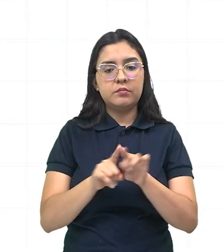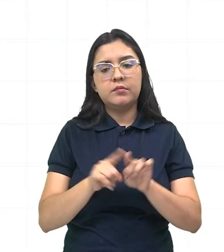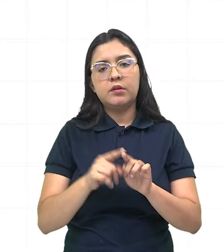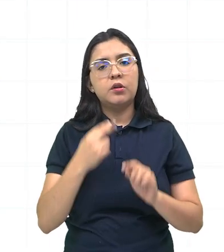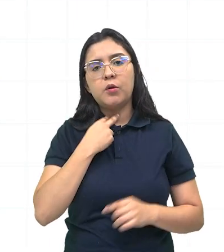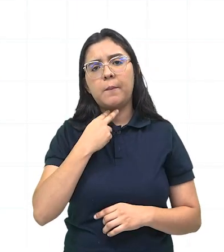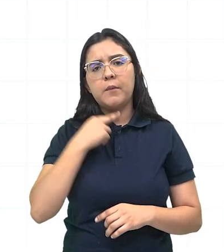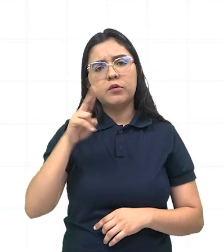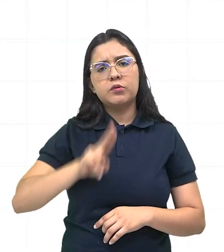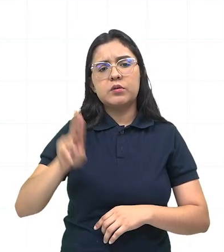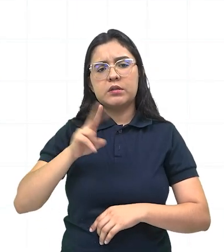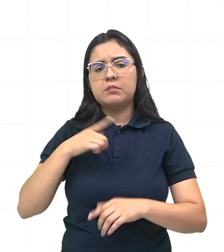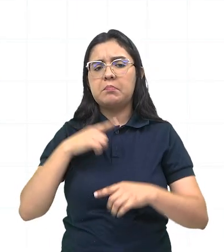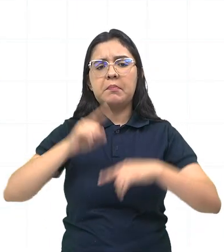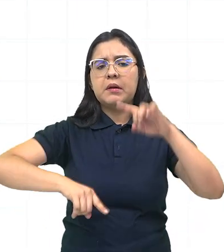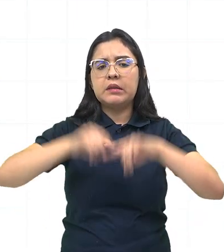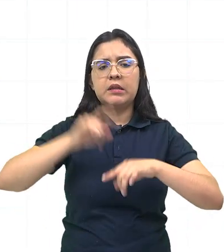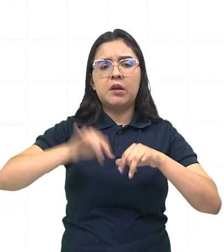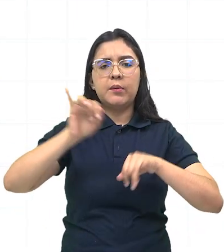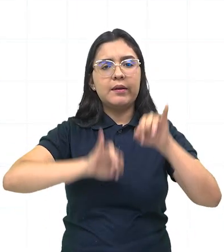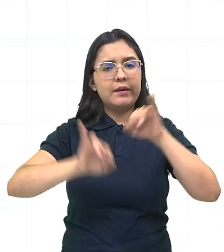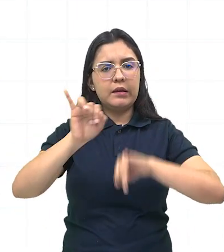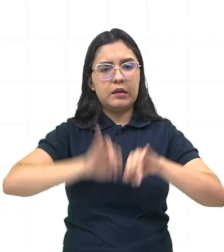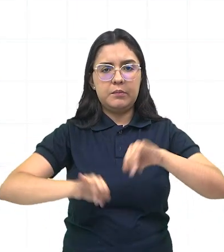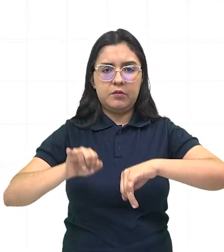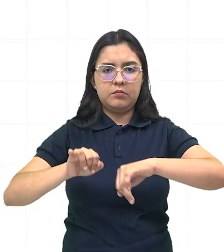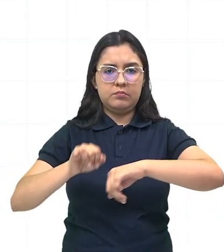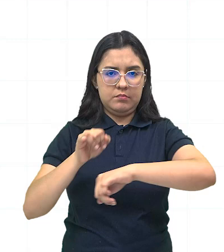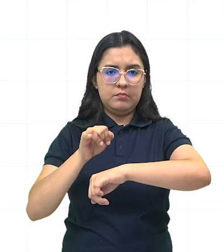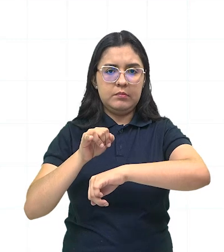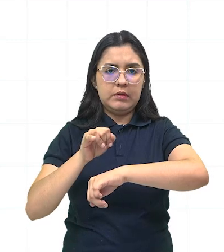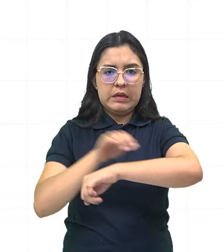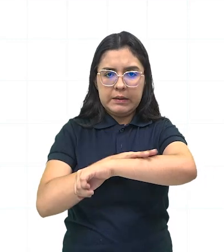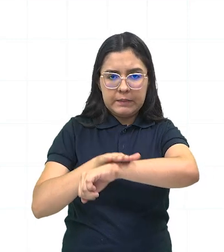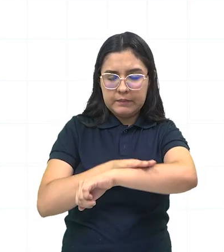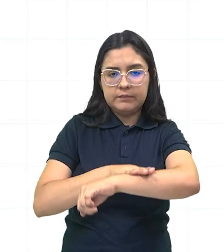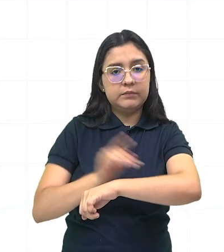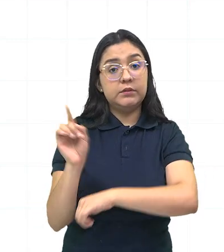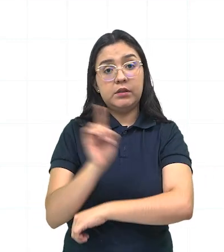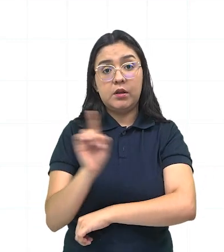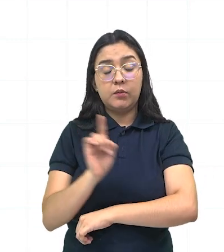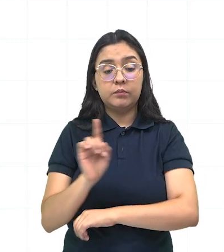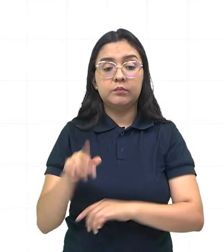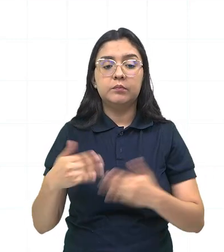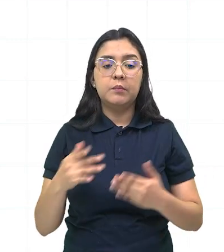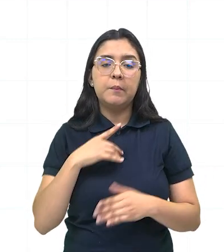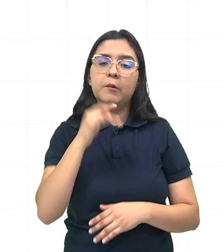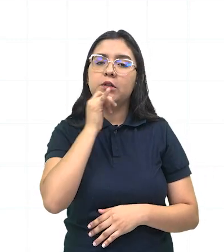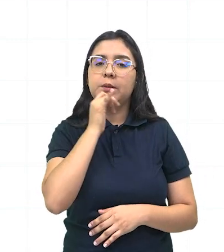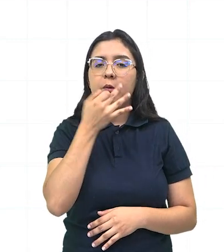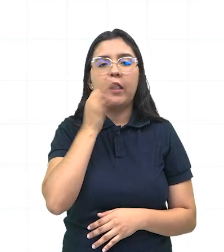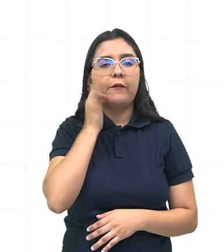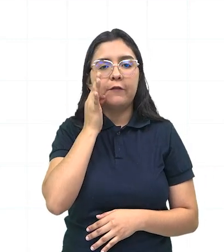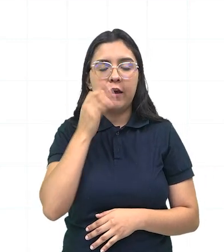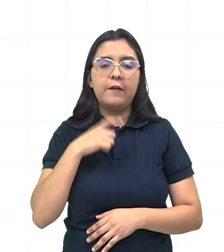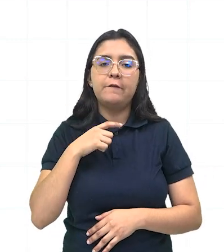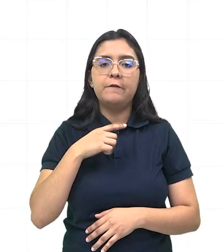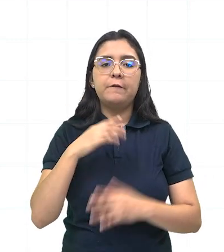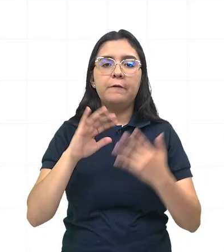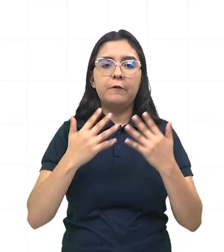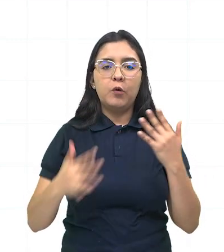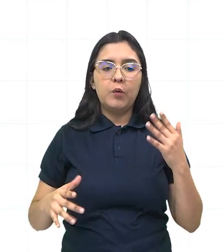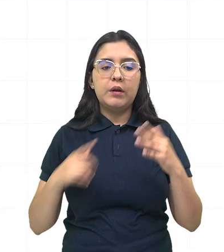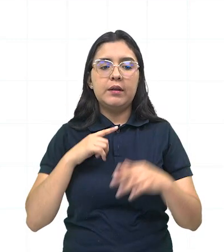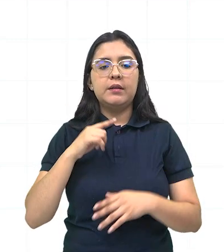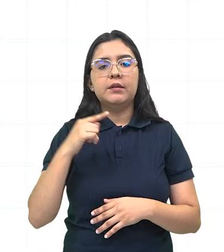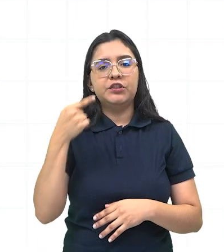é recomendável colocar nenhum produto químico ou orgânico sobre a queimadura, como café, folhas, pasta